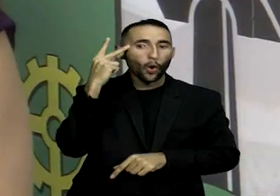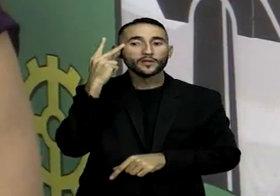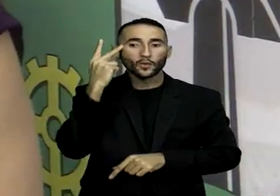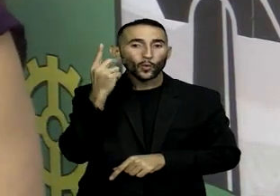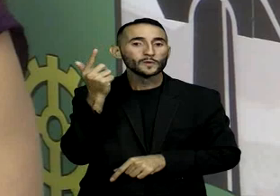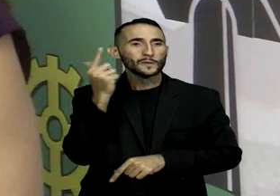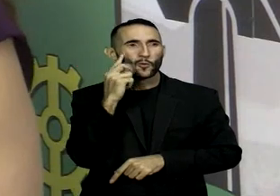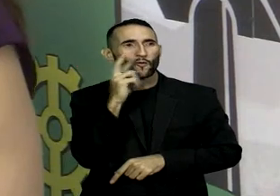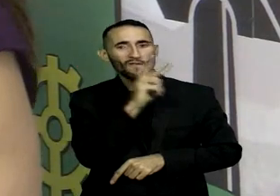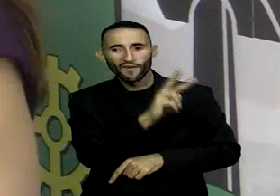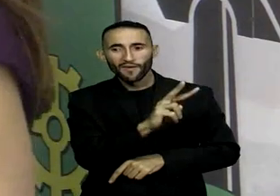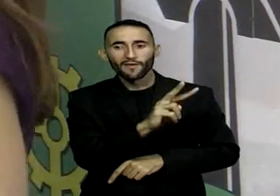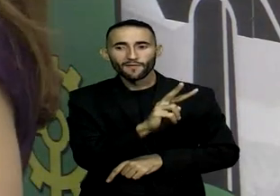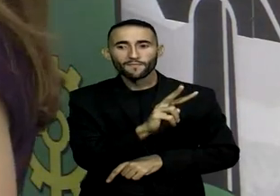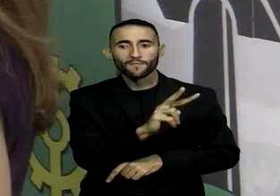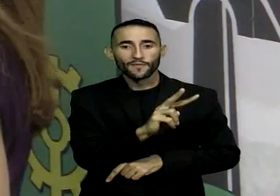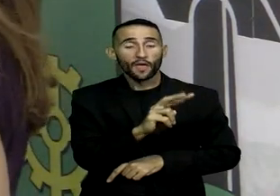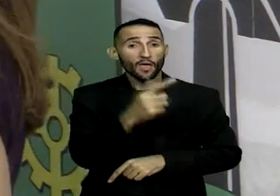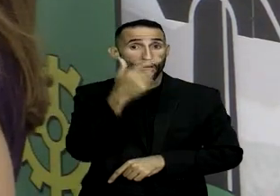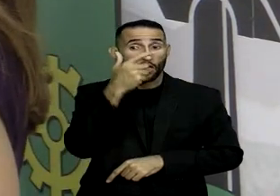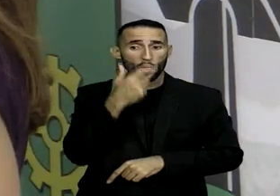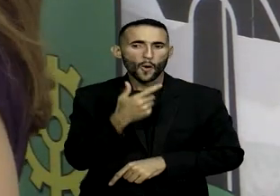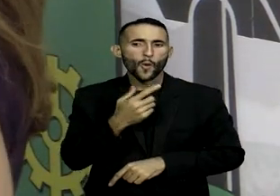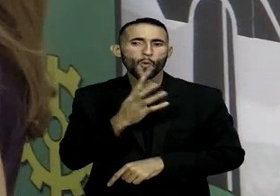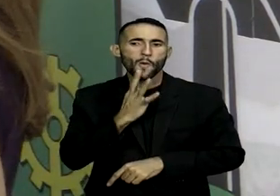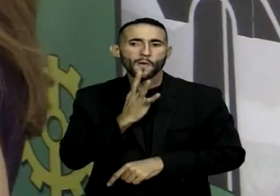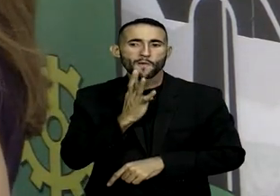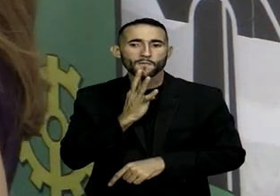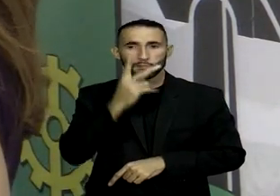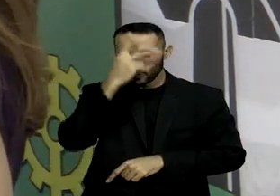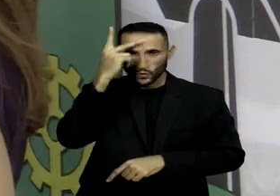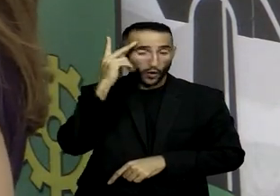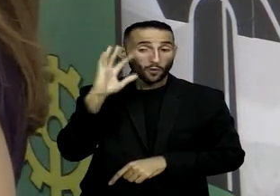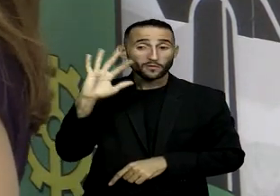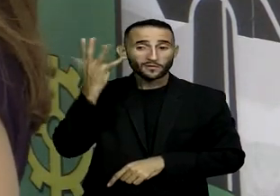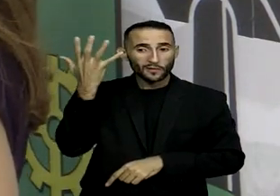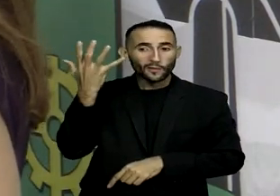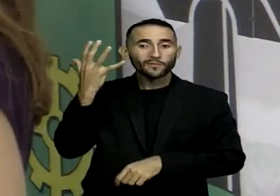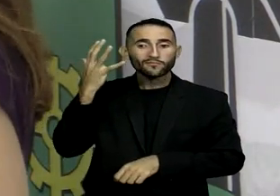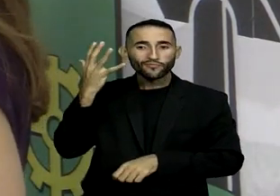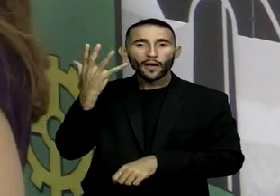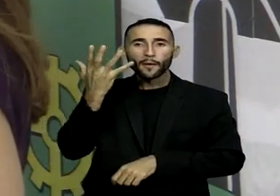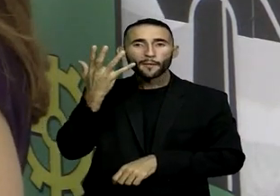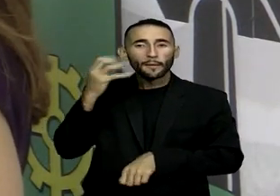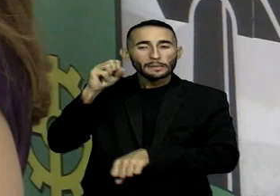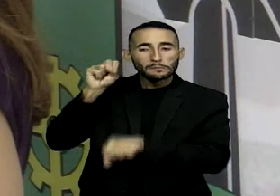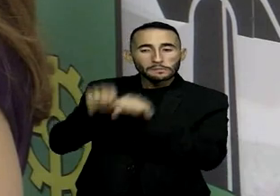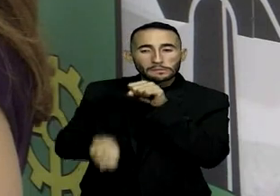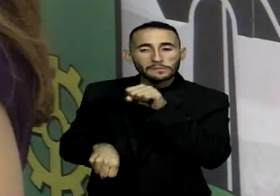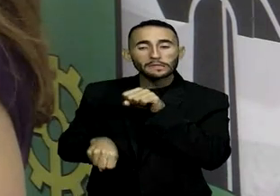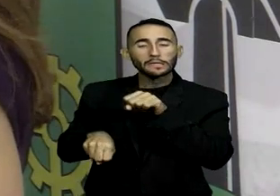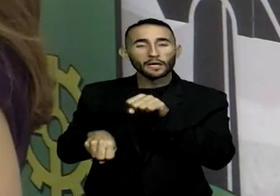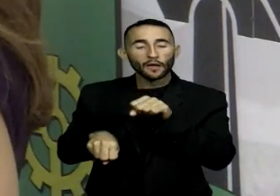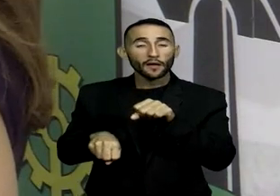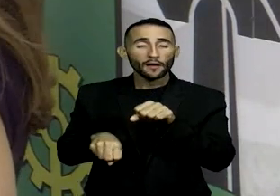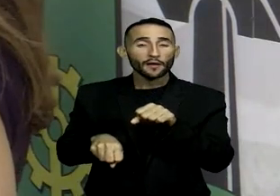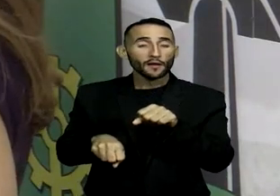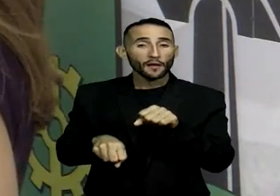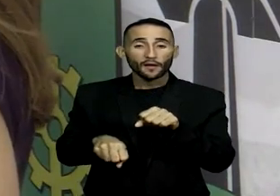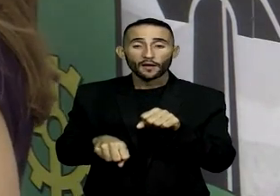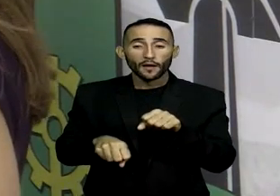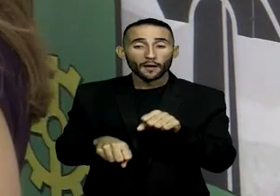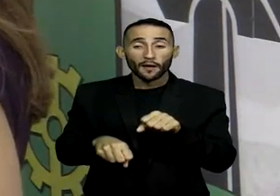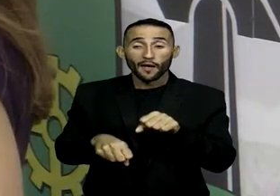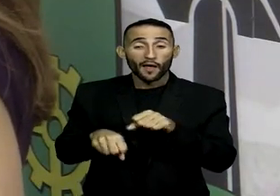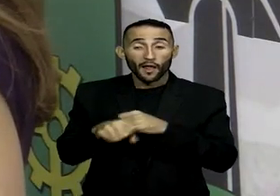divulgação dessa situação. Sim, teve mesmo. Eu mesma conheço uma pessoa que foi vítima de abuso sexual na infância e que voltou